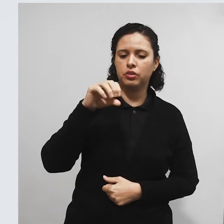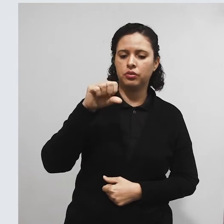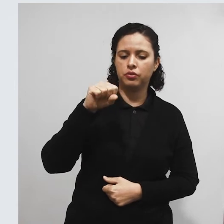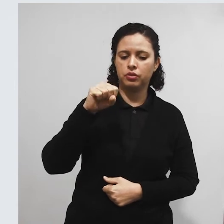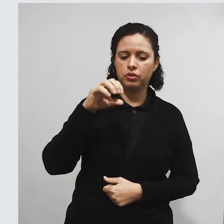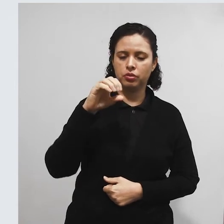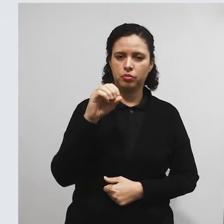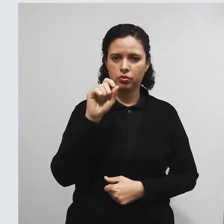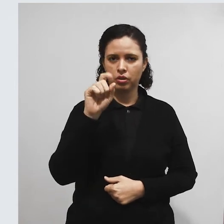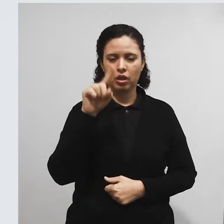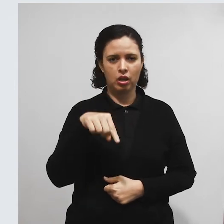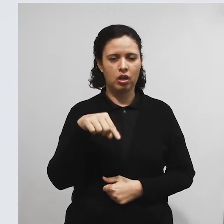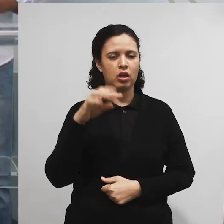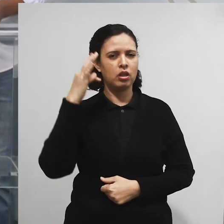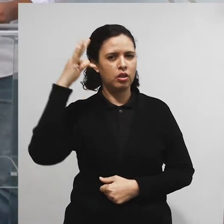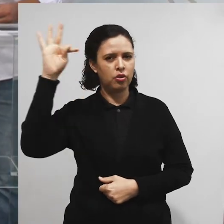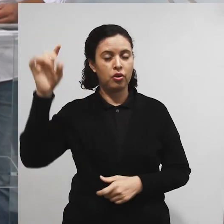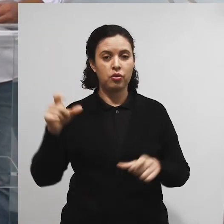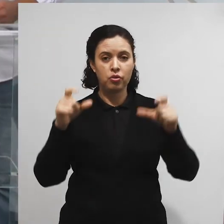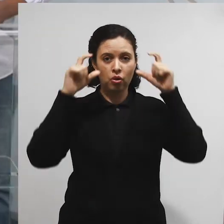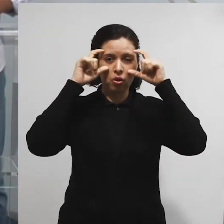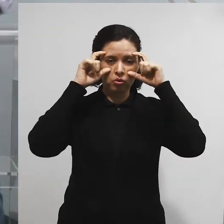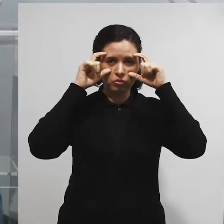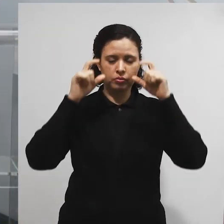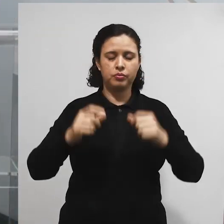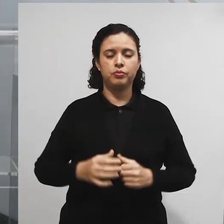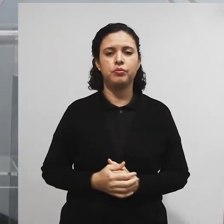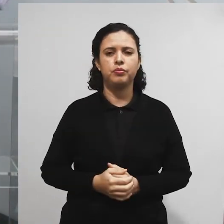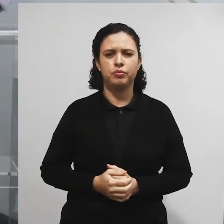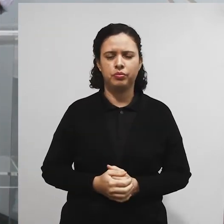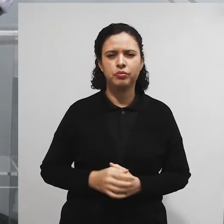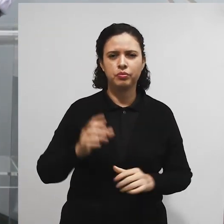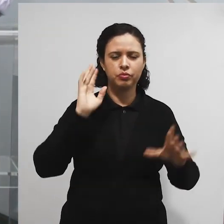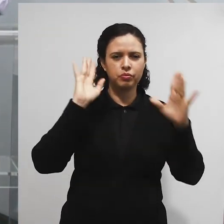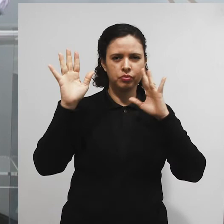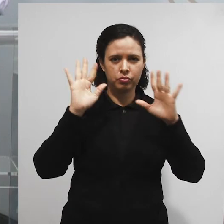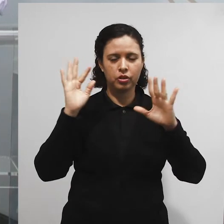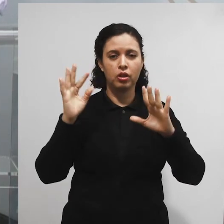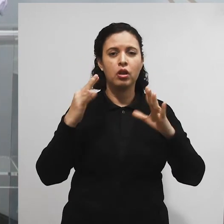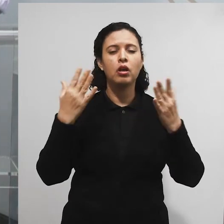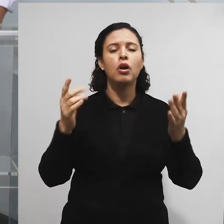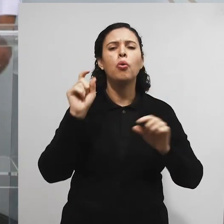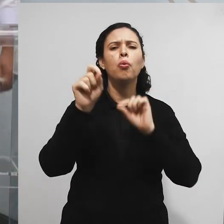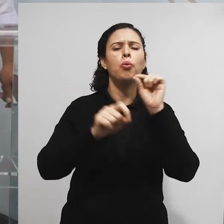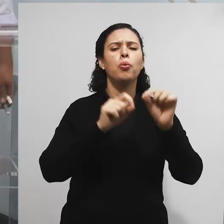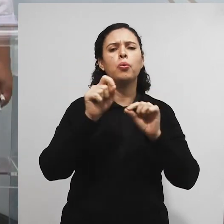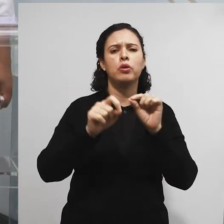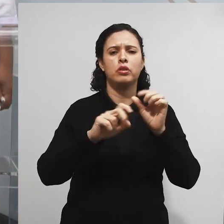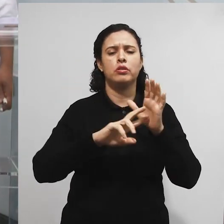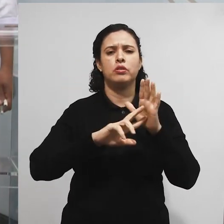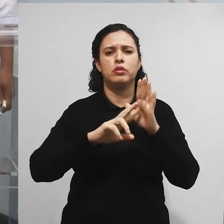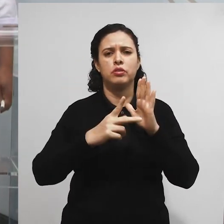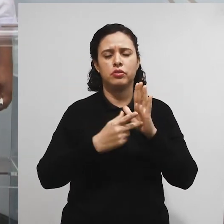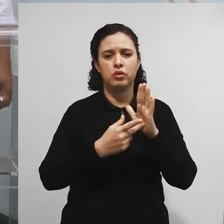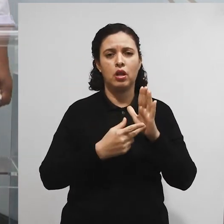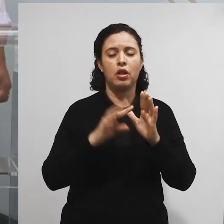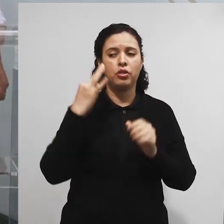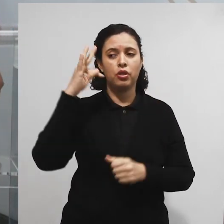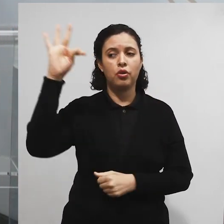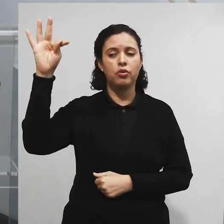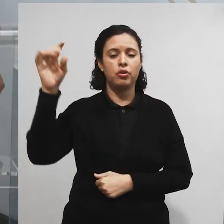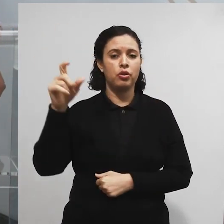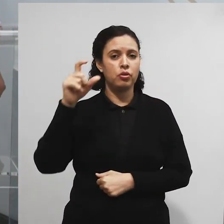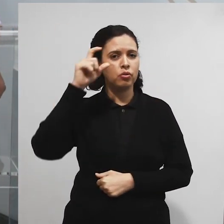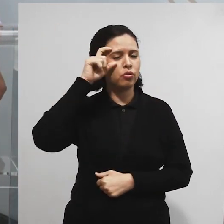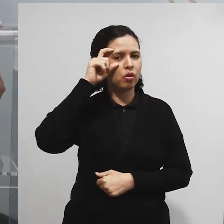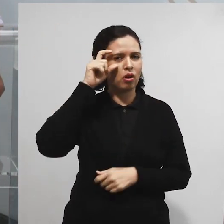é conhecido. Vamos lá, vou falar aqui para você para que a gente possa fazer essa reflexão. O que é o que nós chamamos de teoria dos óculos? É